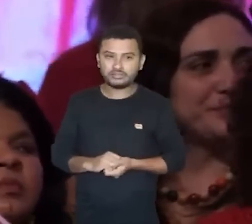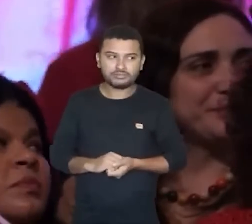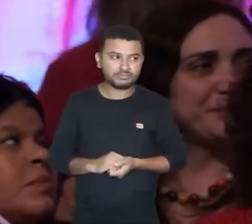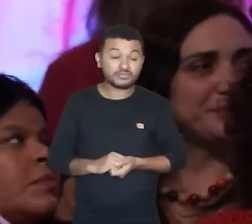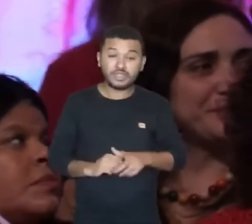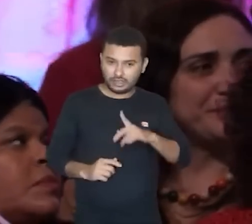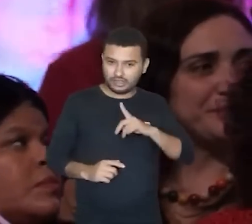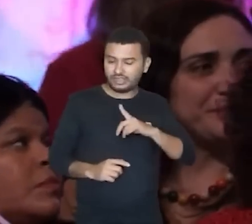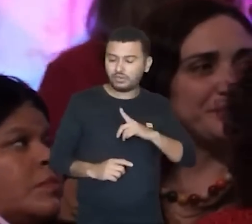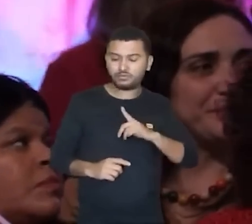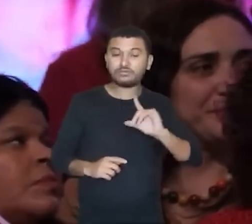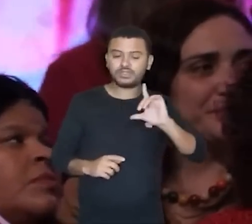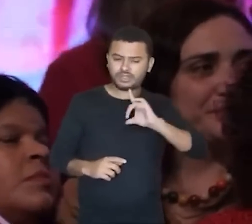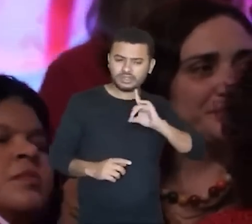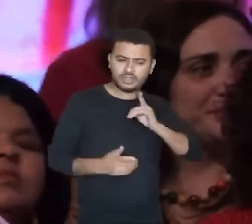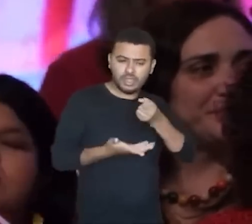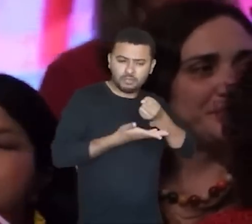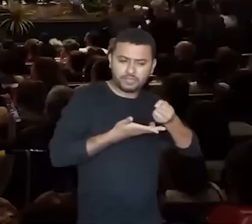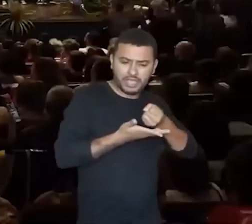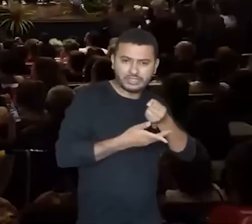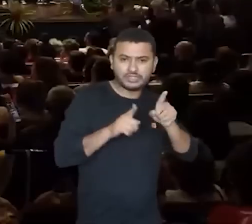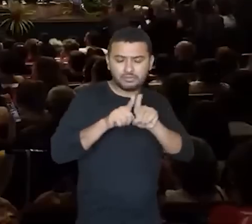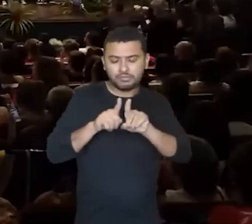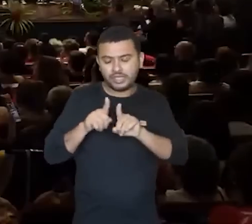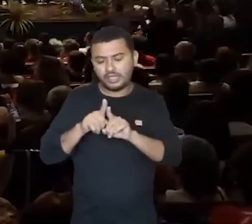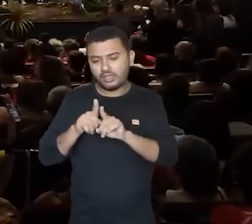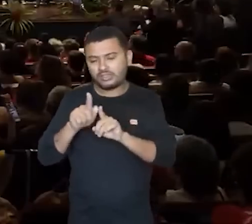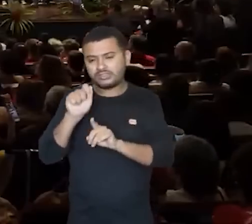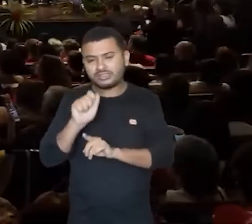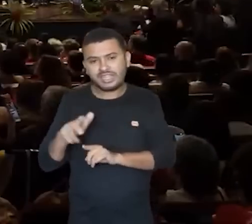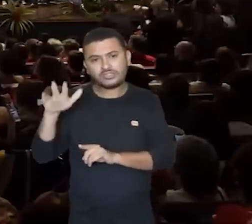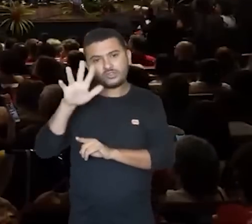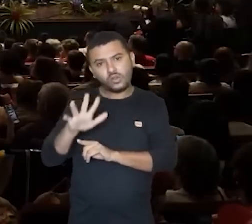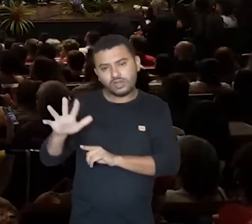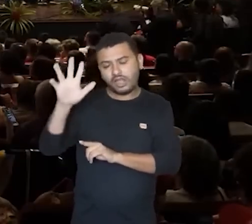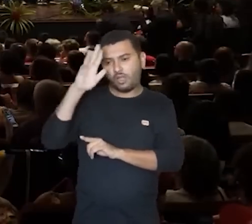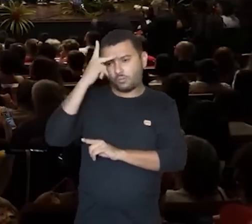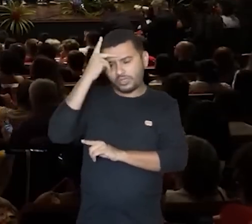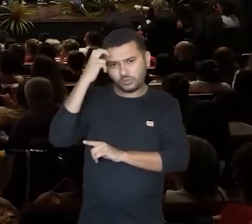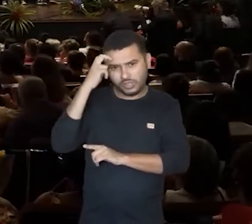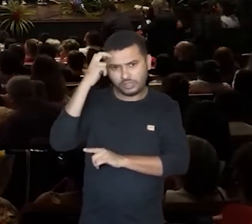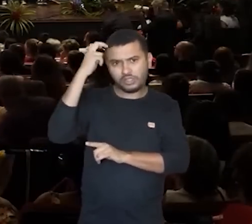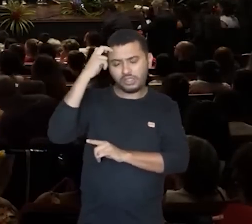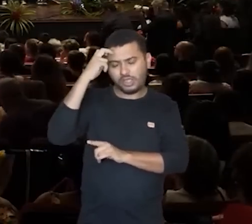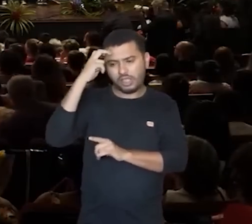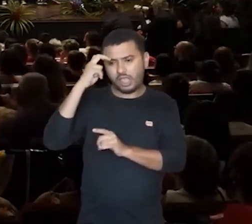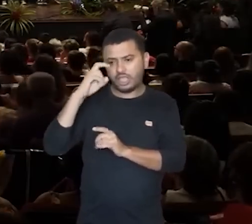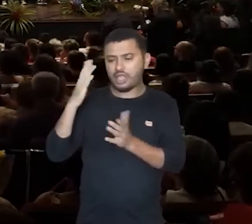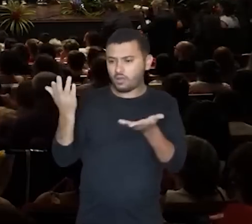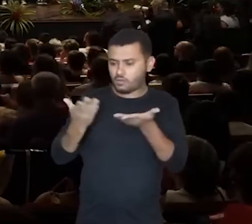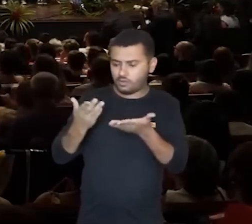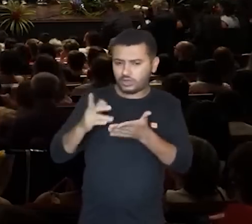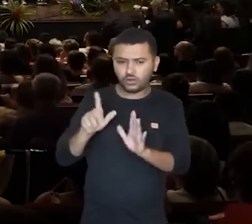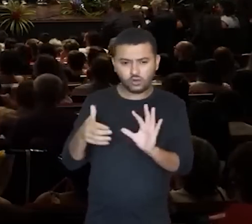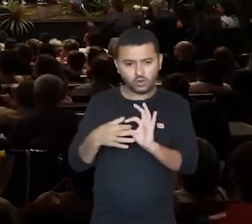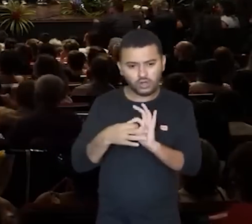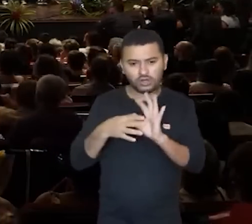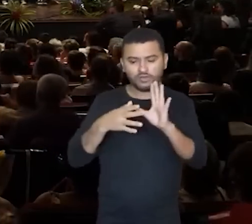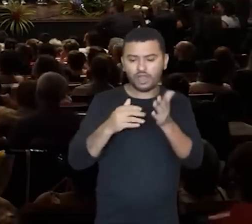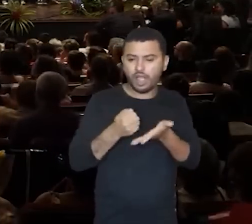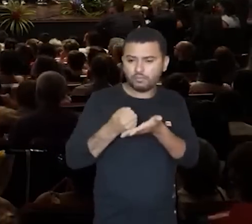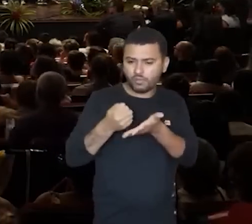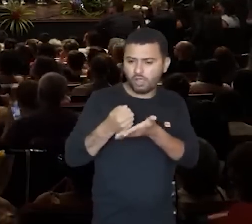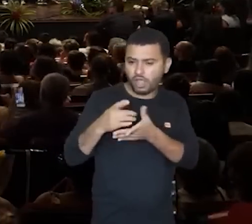base até a direção nacional, mais experiente e madura, que estamos colocando à disposição do presidente Lula e